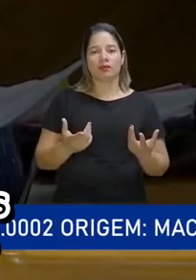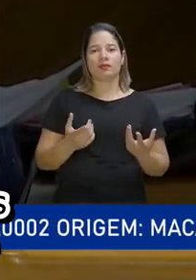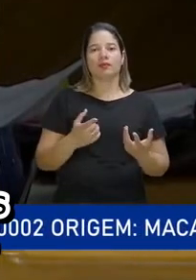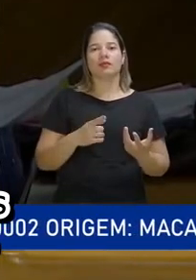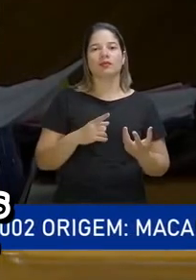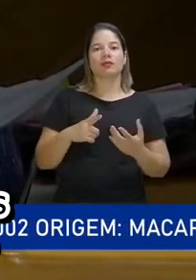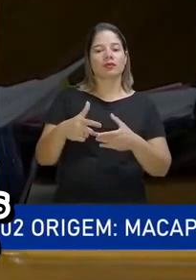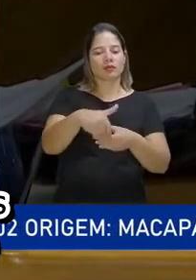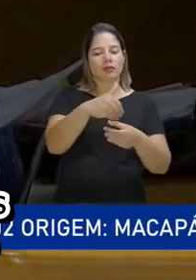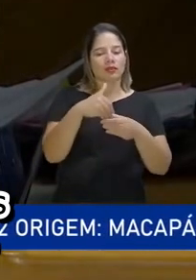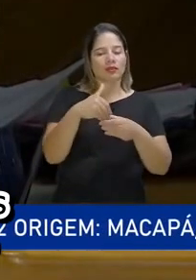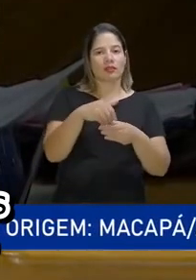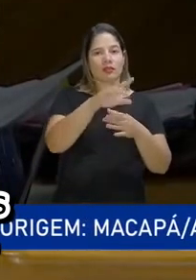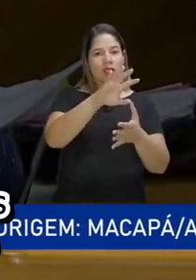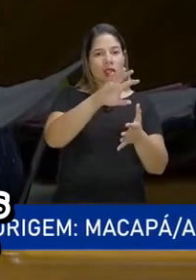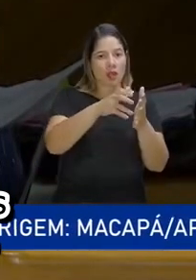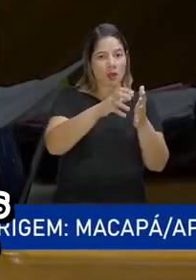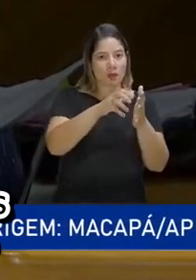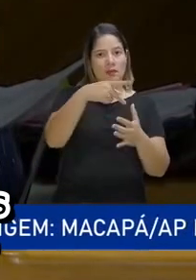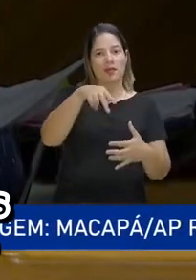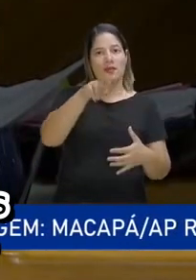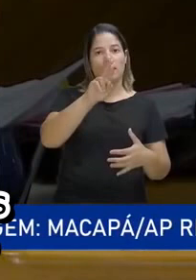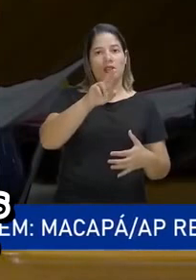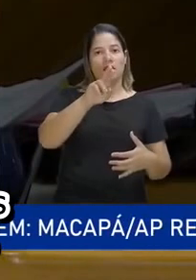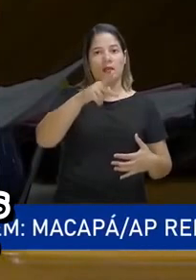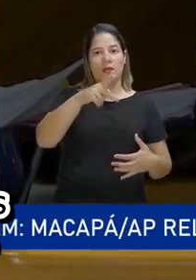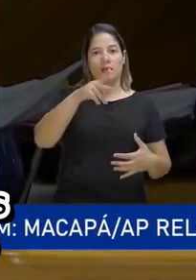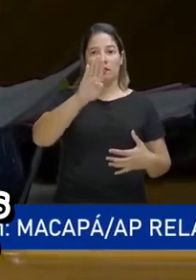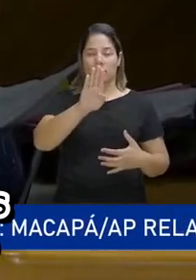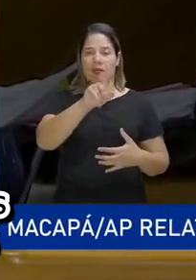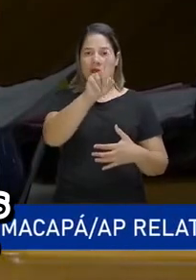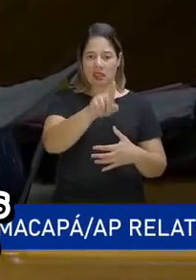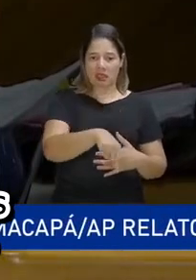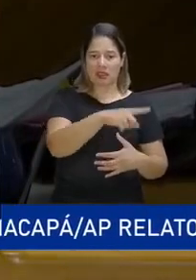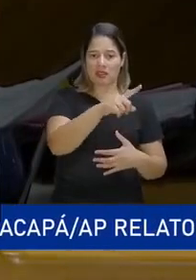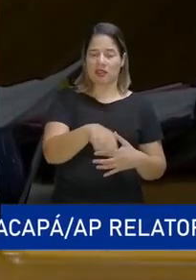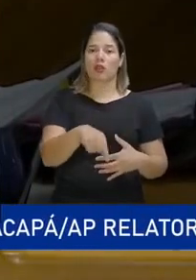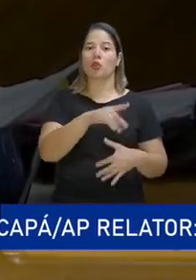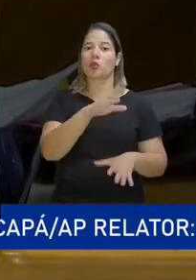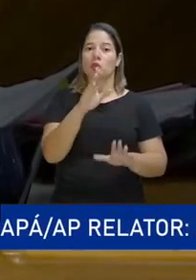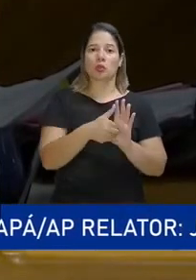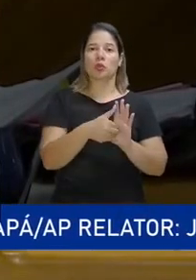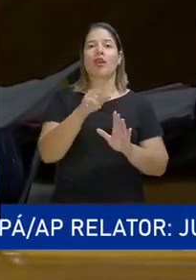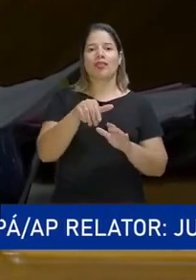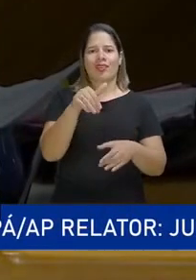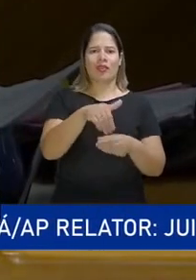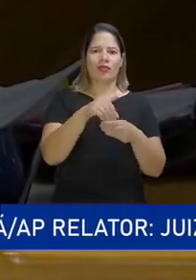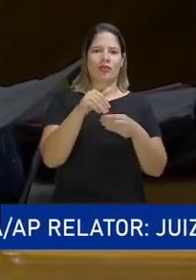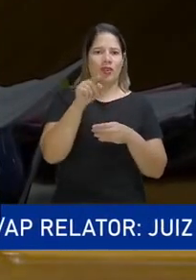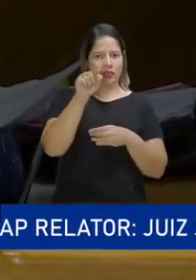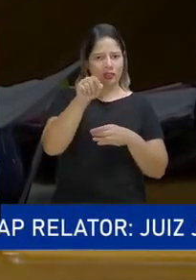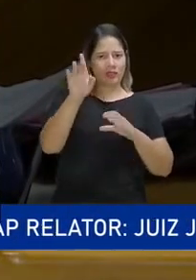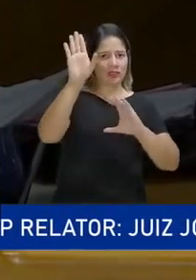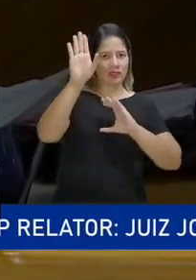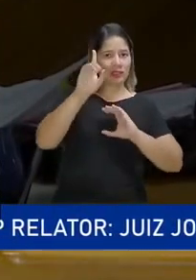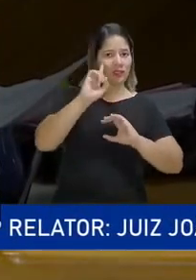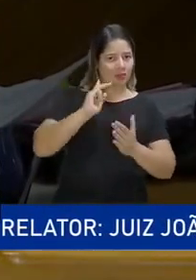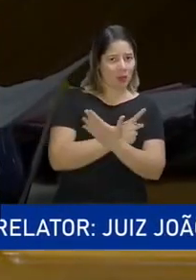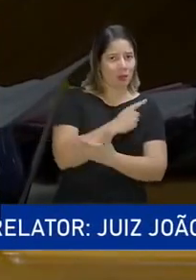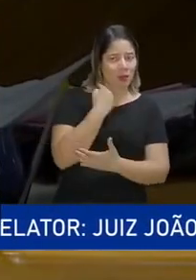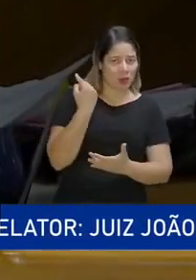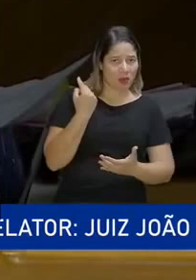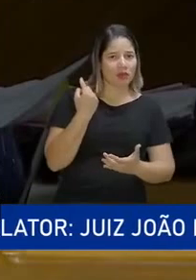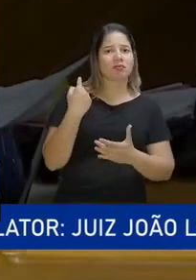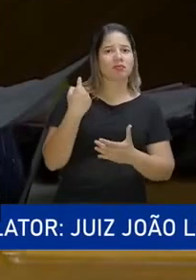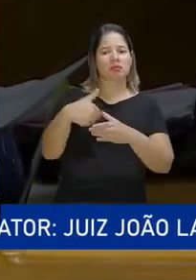todos os votos do PRTB, inclusive os recebidos pelo candidato falecido, e a determinação de